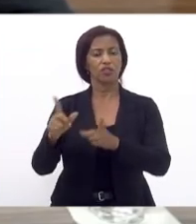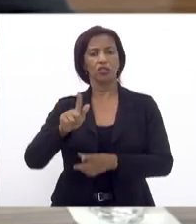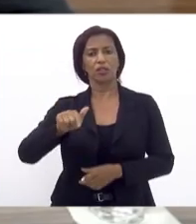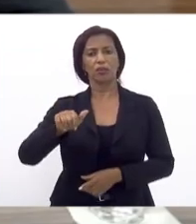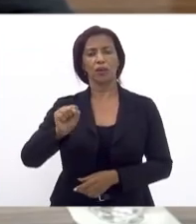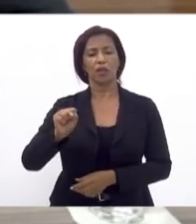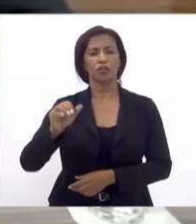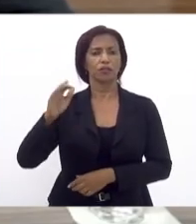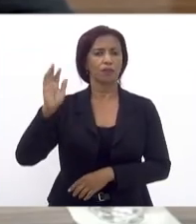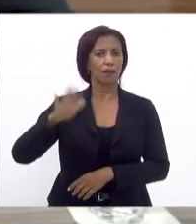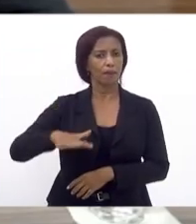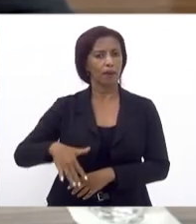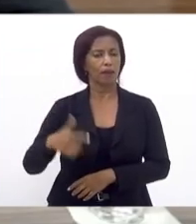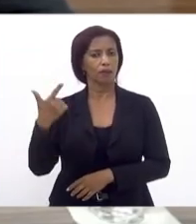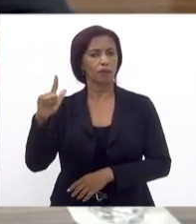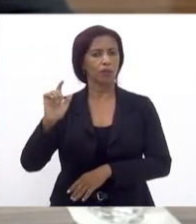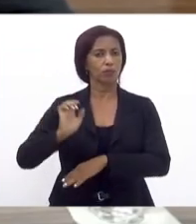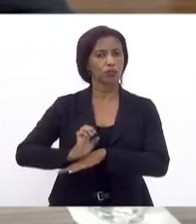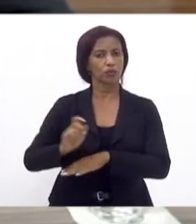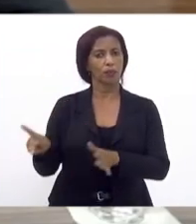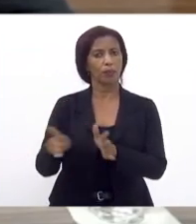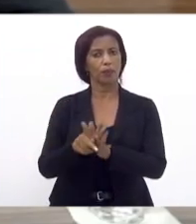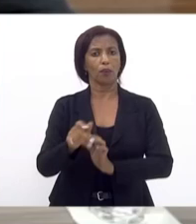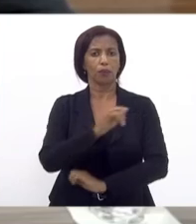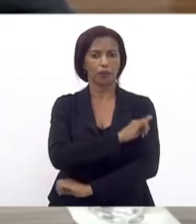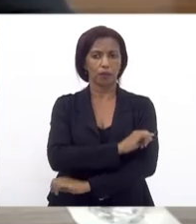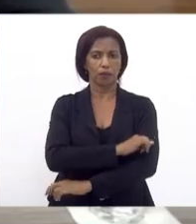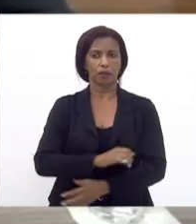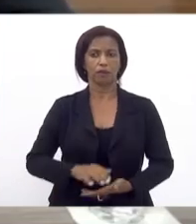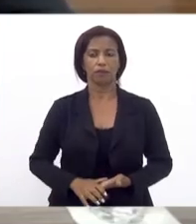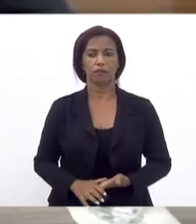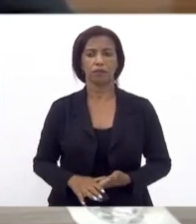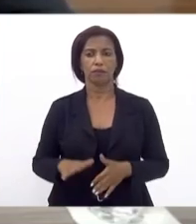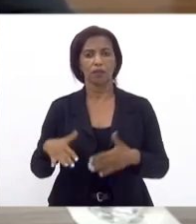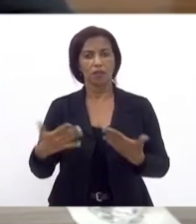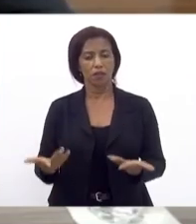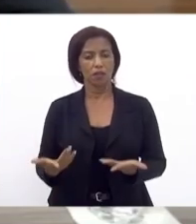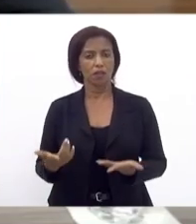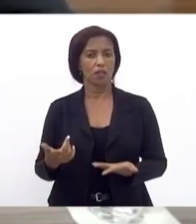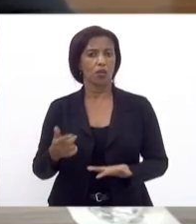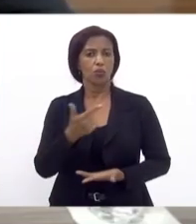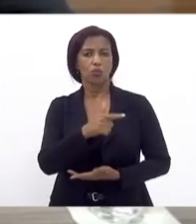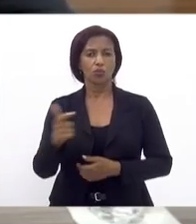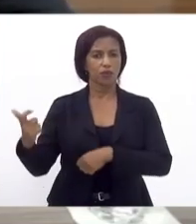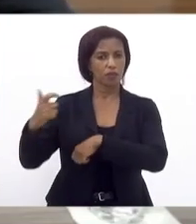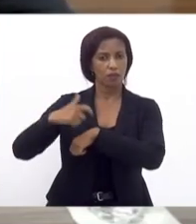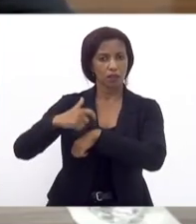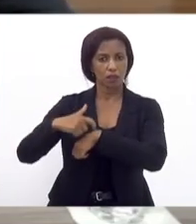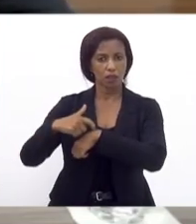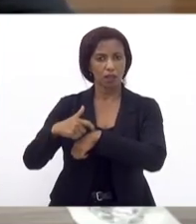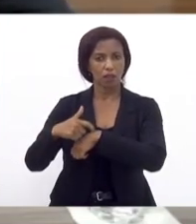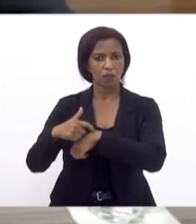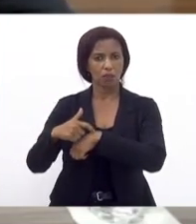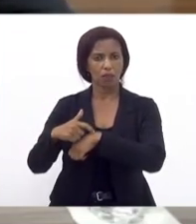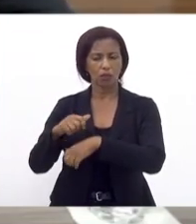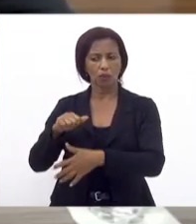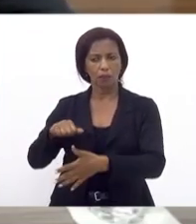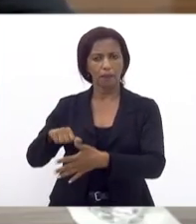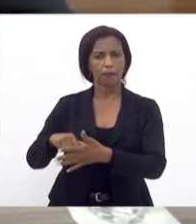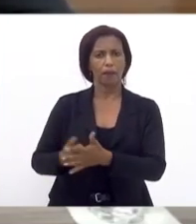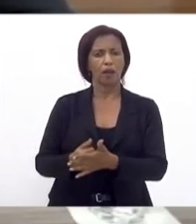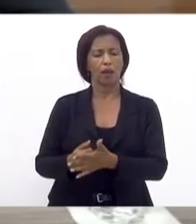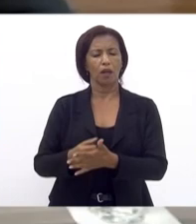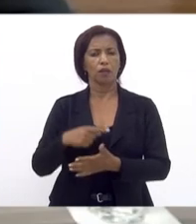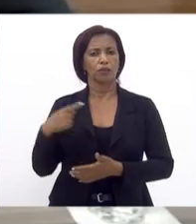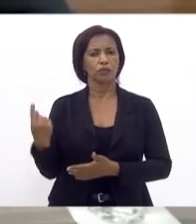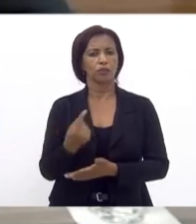mais barato para outros estados do que para o próprio Rio de Janeiro. E se não houvesse naquele momento um tranco do nosso